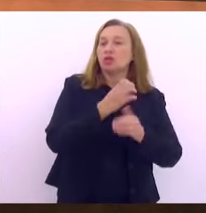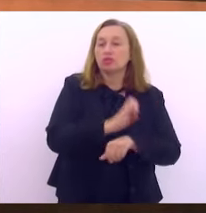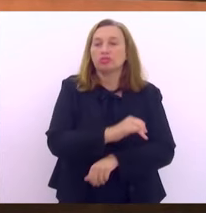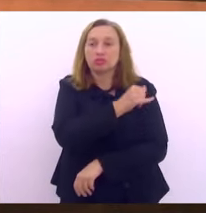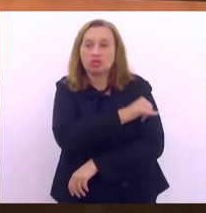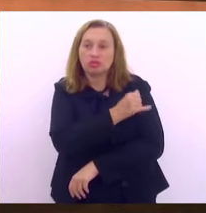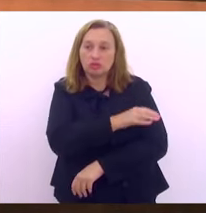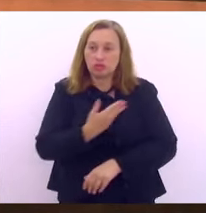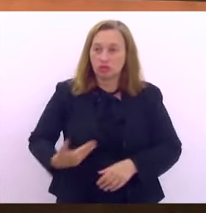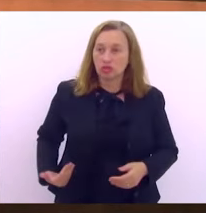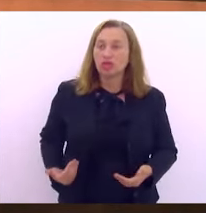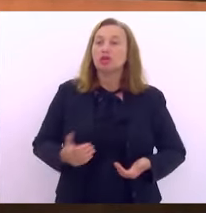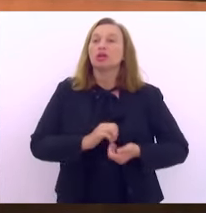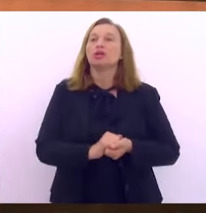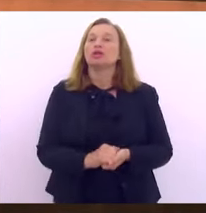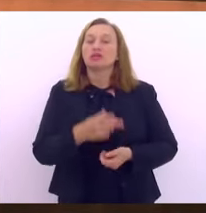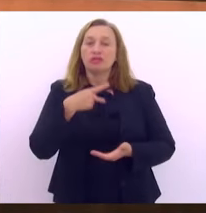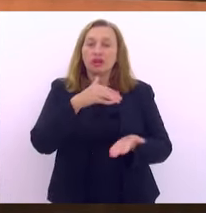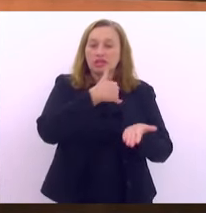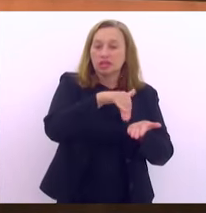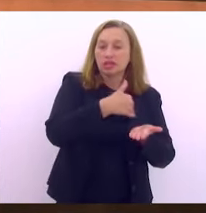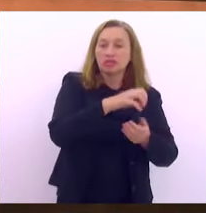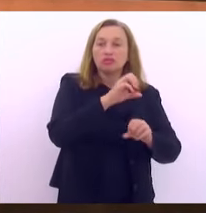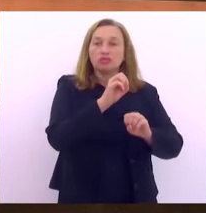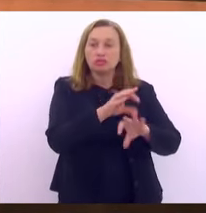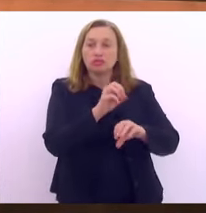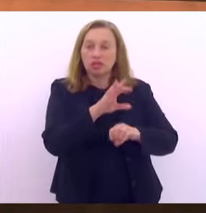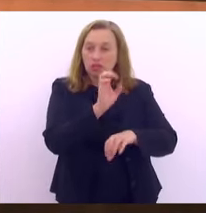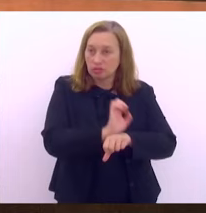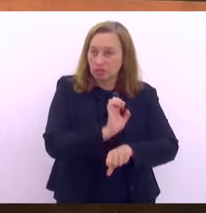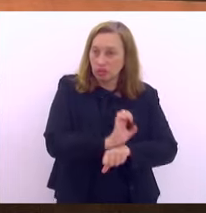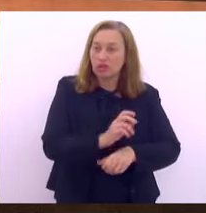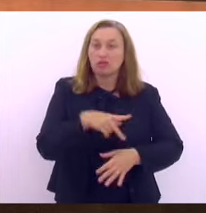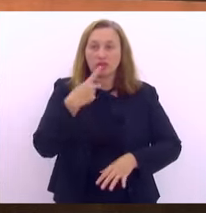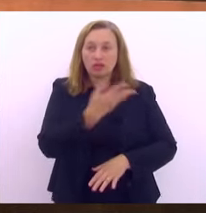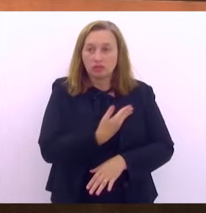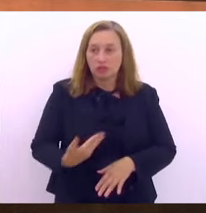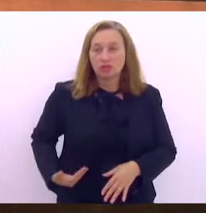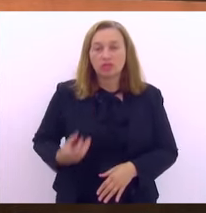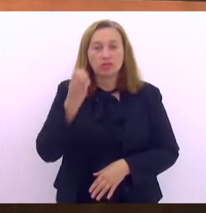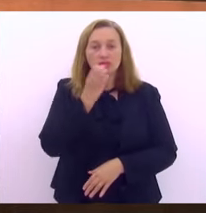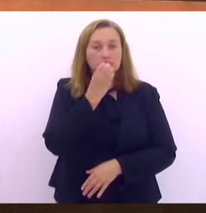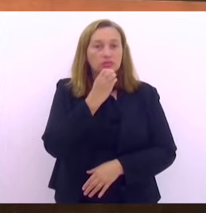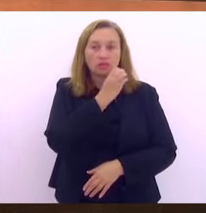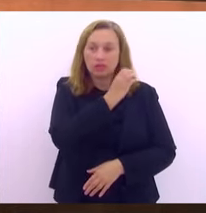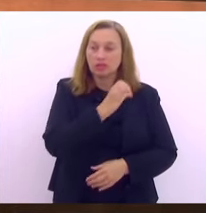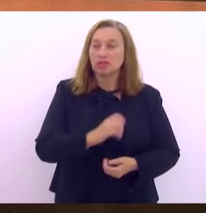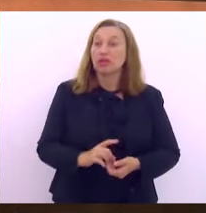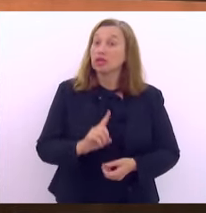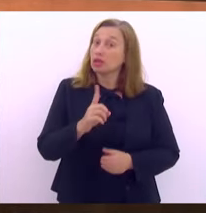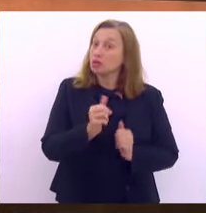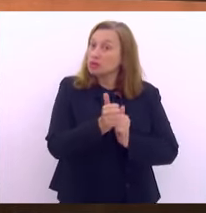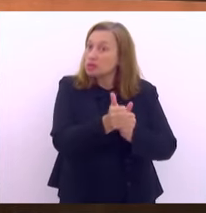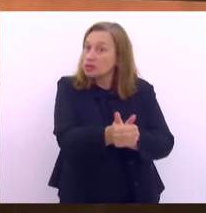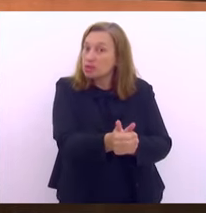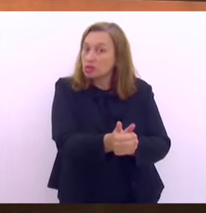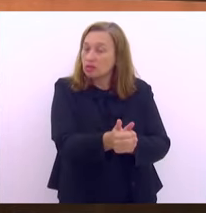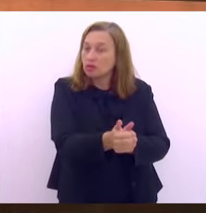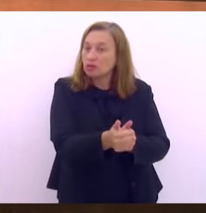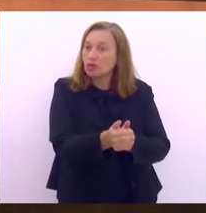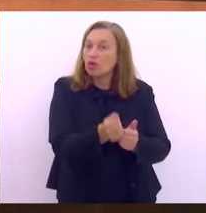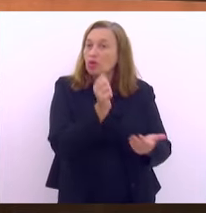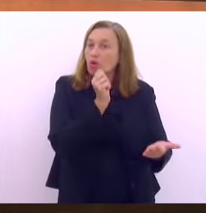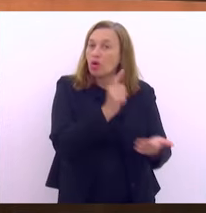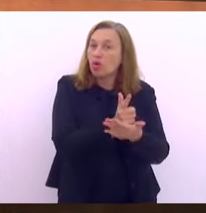Rio de Janeiro. Então, quero falar para a Secretaria de Estado de Educação, quero falar para o governador Cláudio Castro: não sigam com essa compra